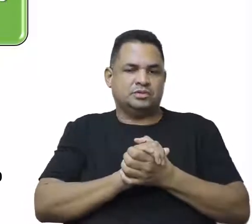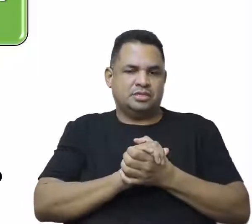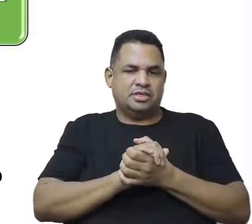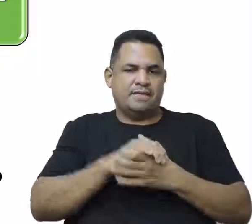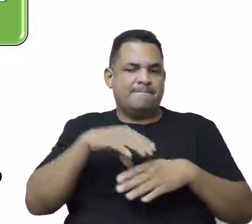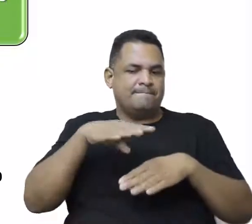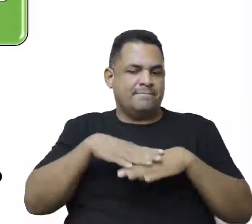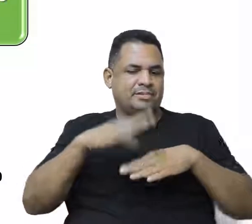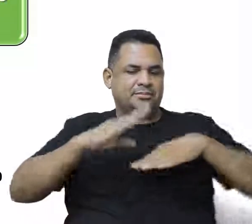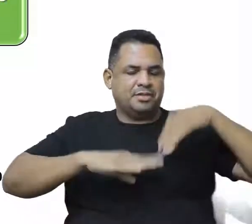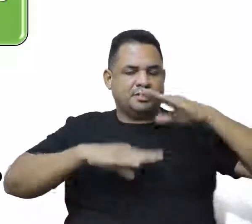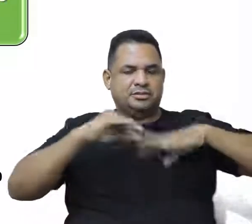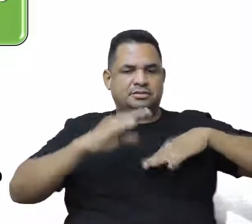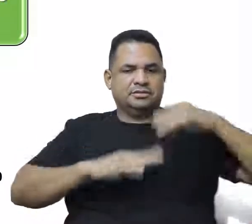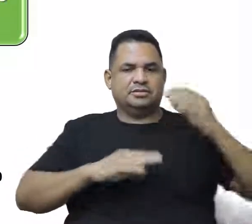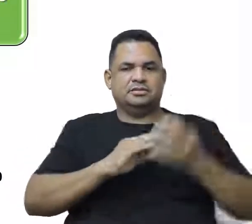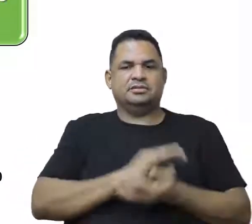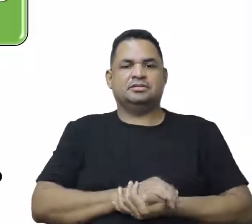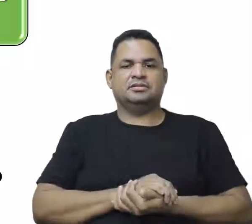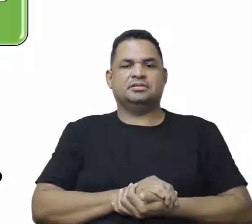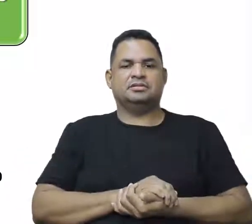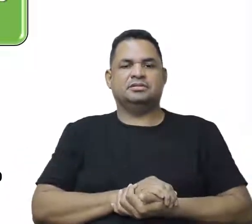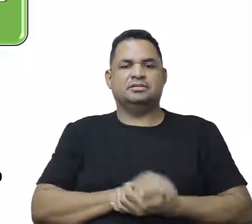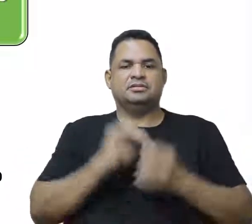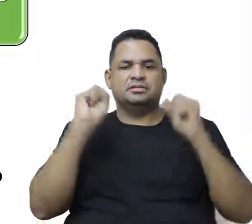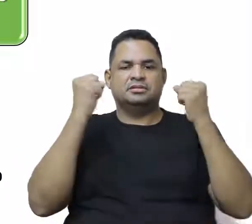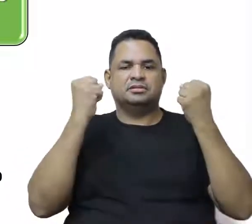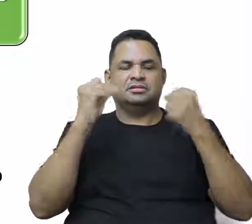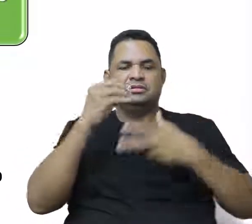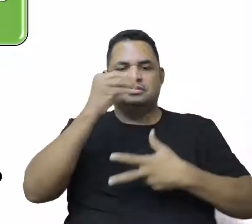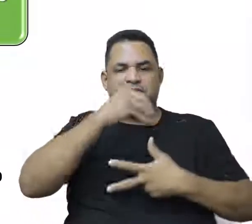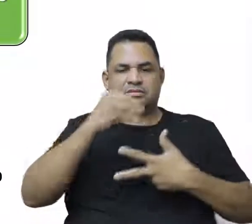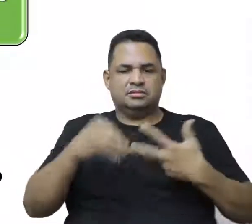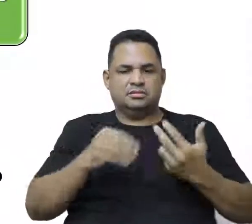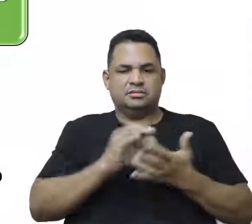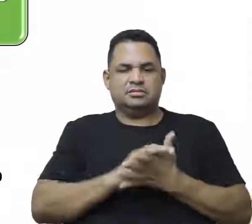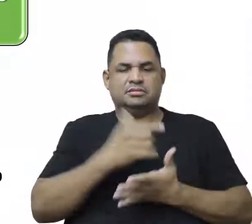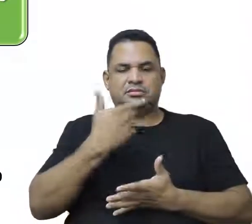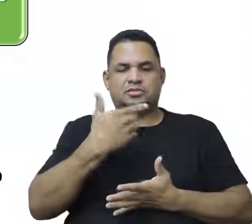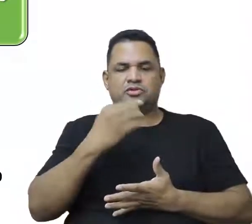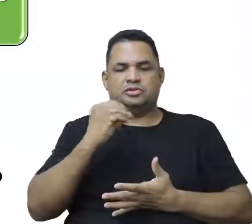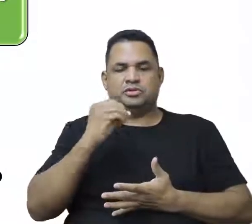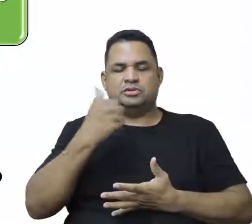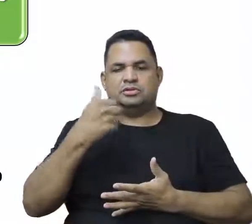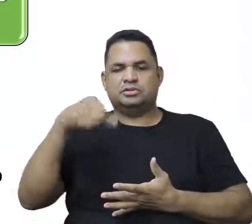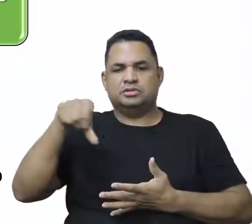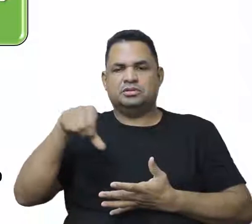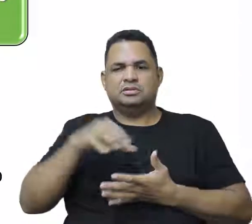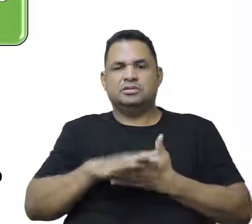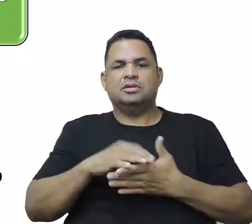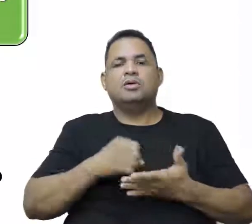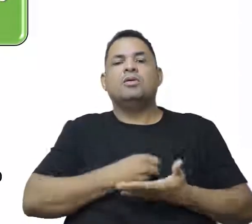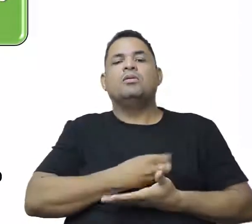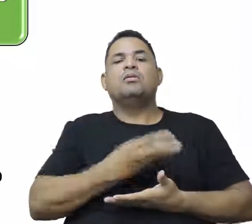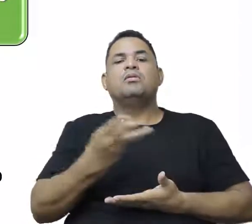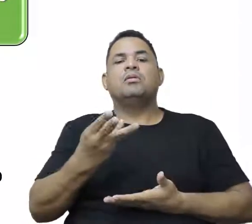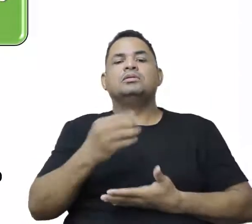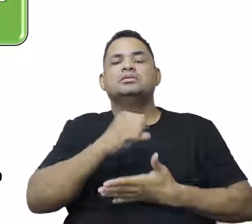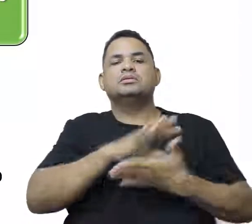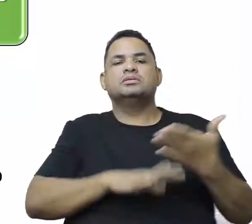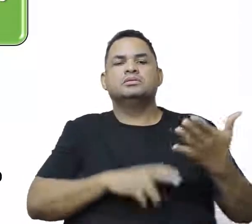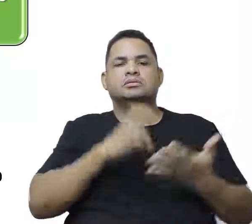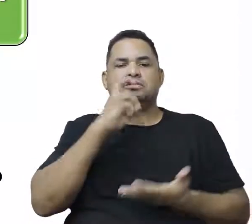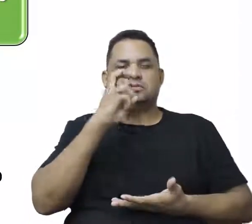Então, nós temos aqui, educação física no Enem 2019. Quantas questões